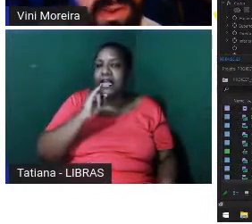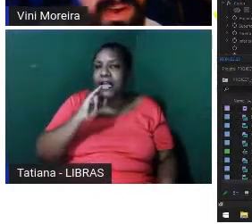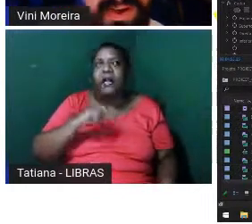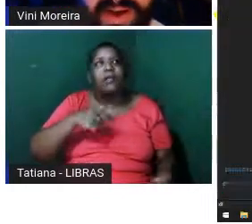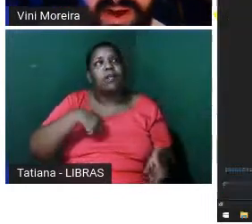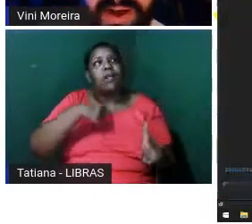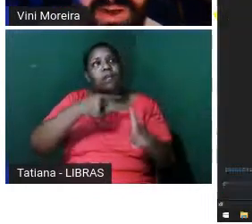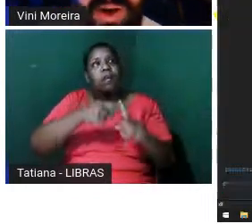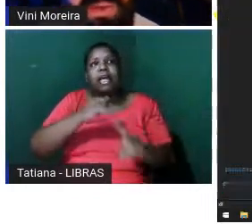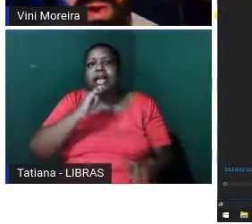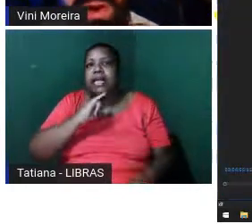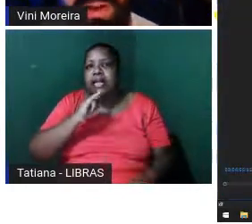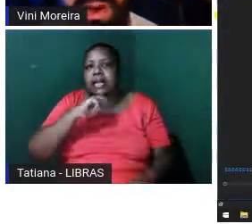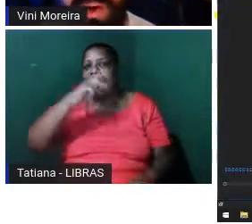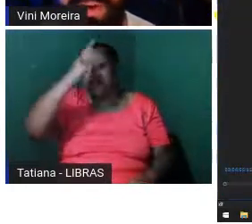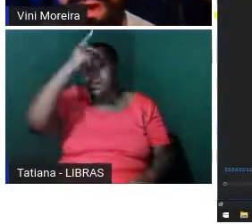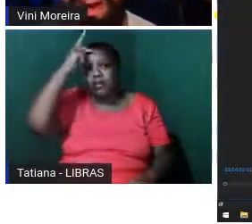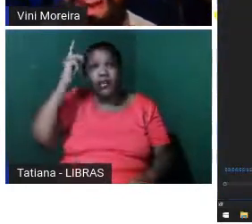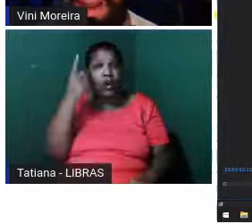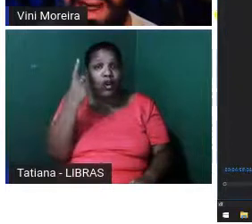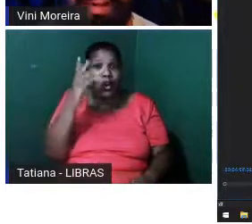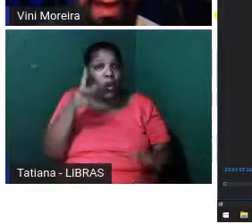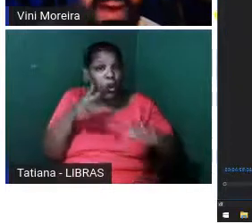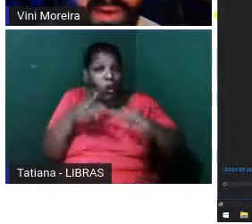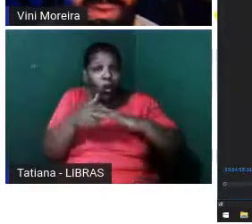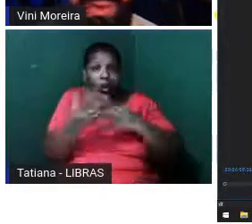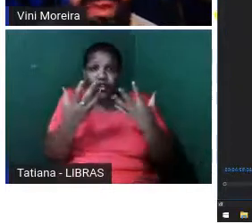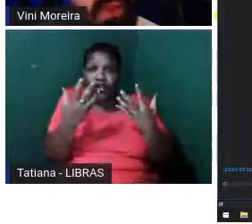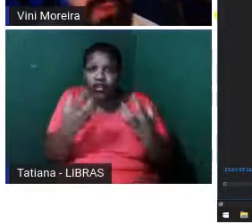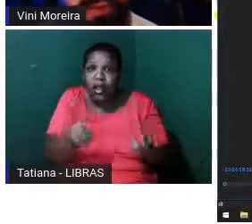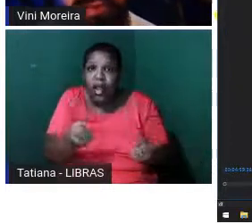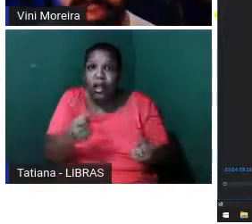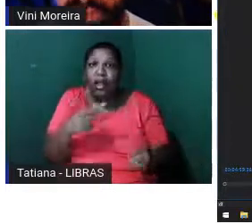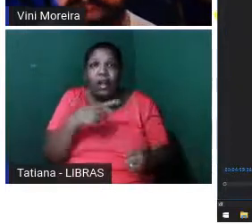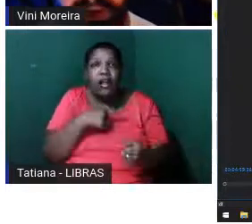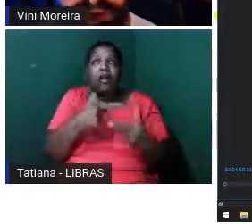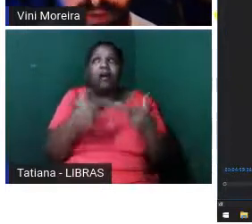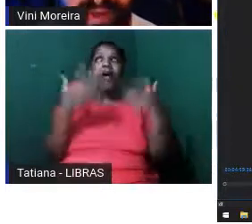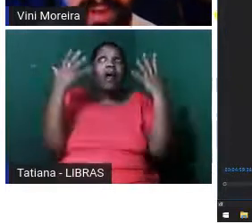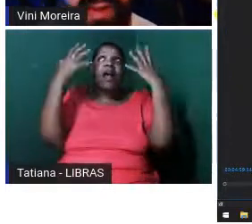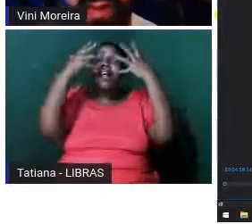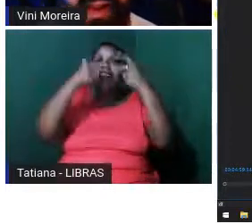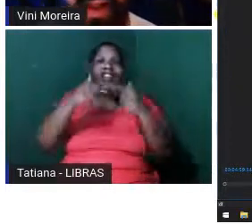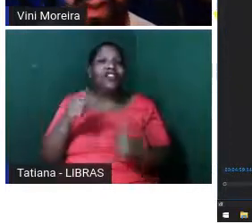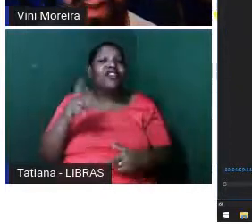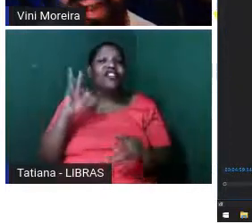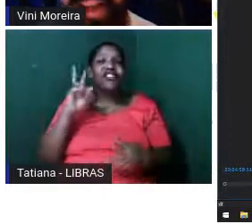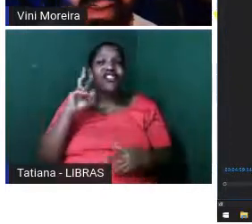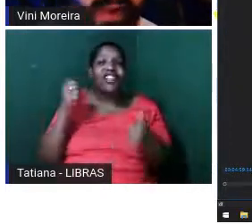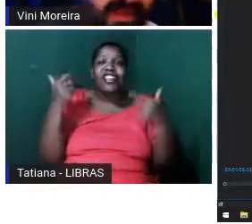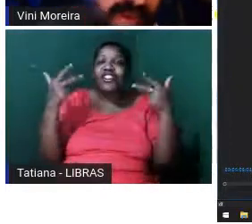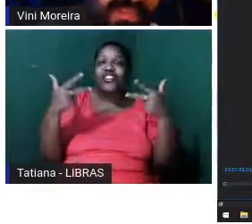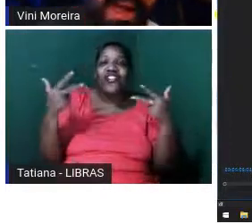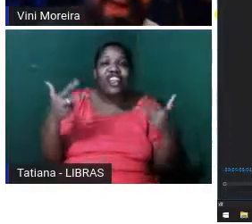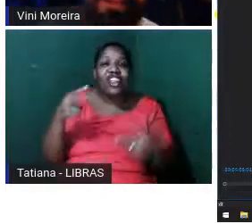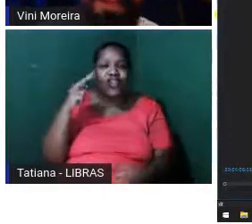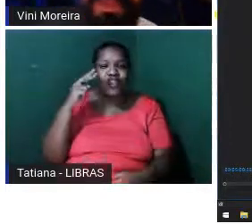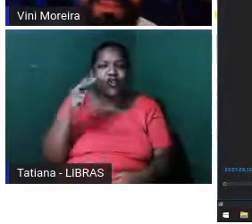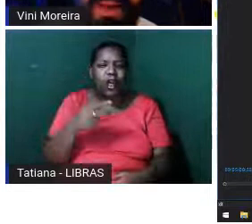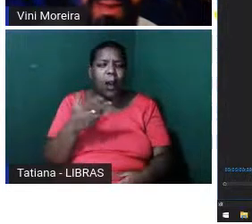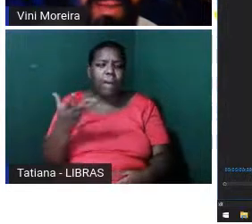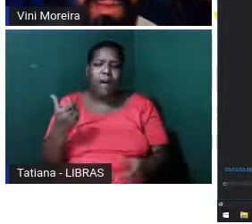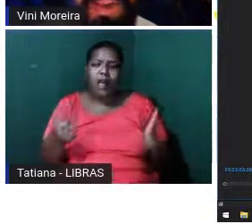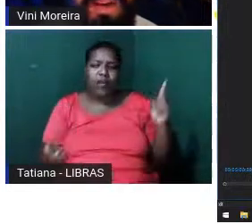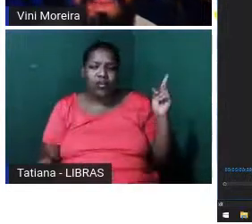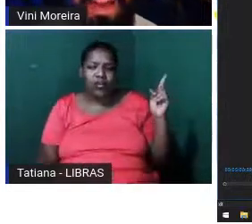de gente que só com um corte seco traz um negócio lindo super divertido de assistir esse aqui eu acho